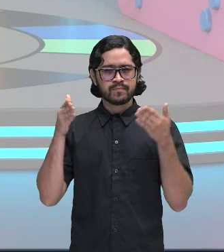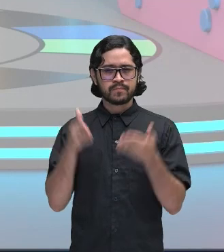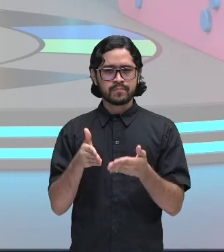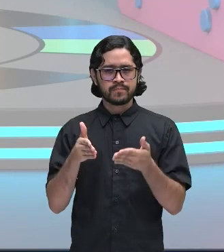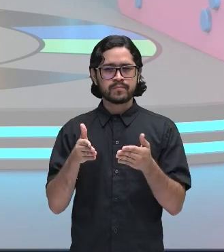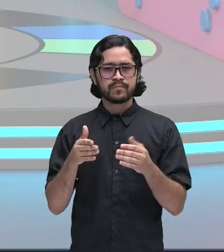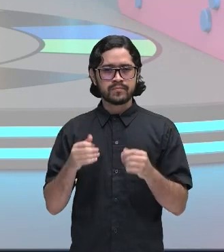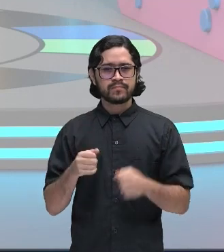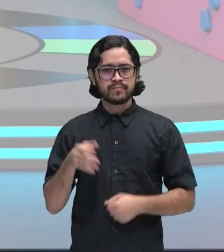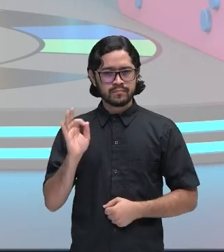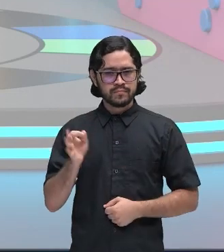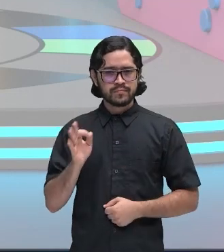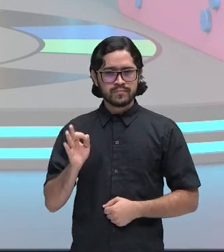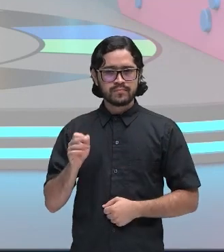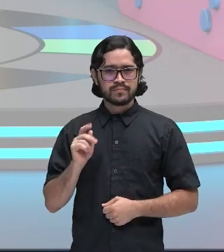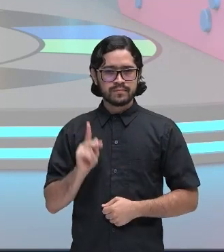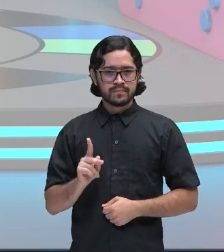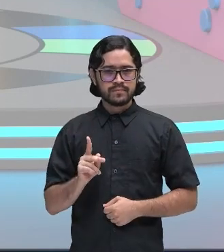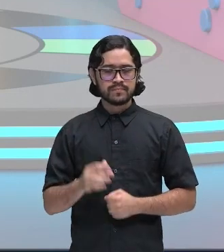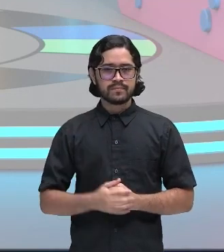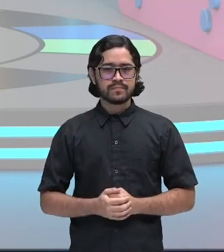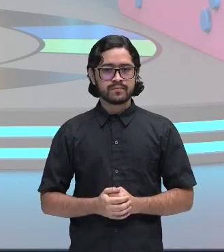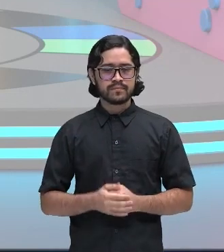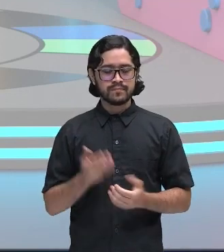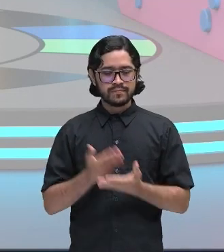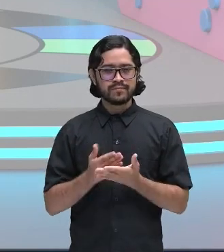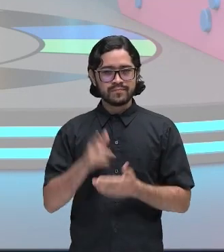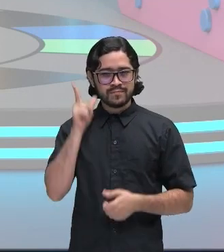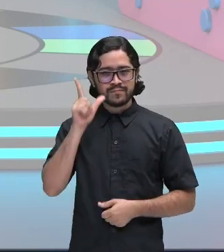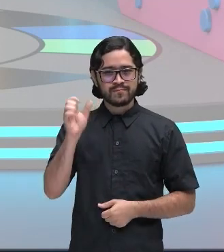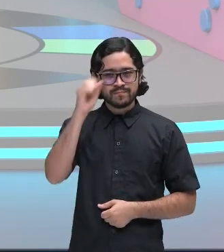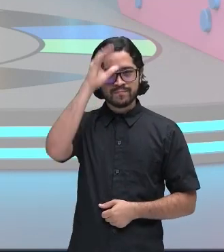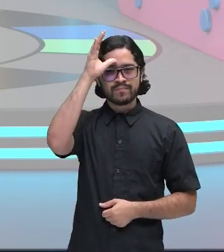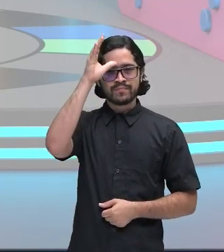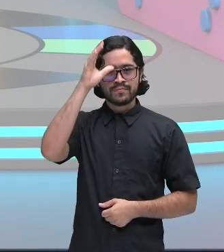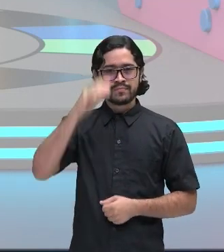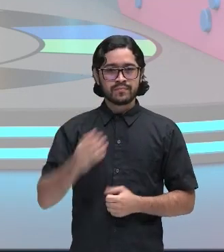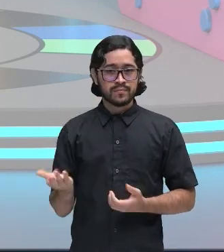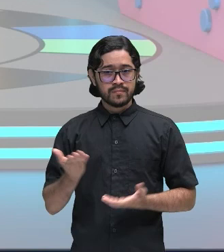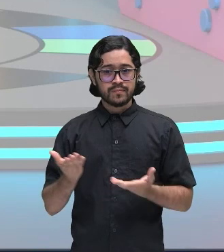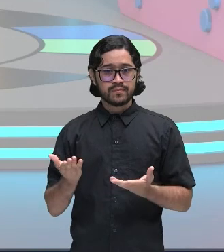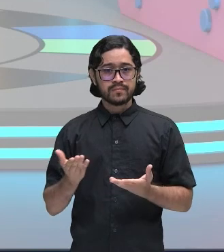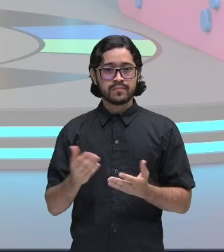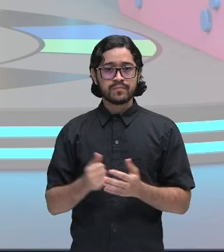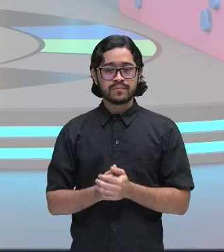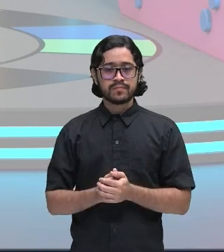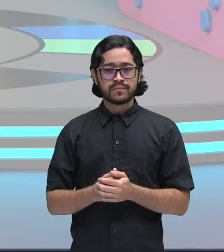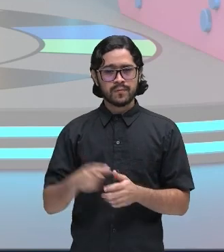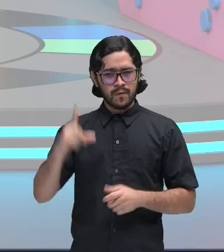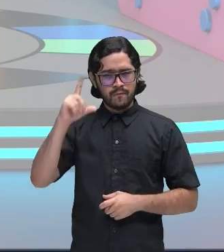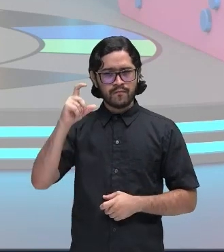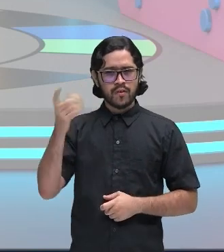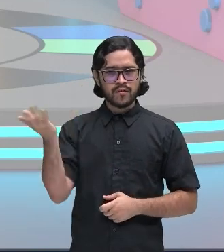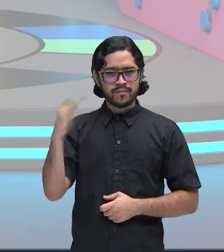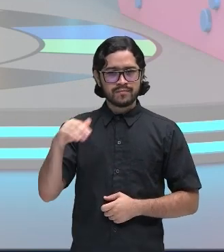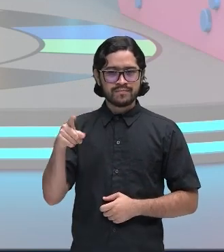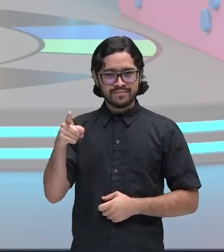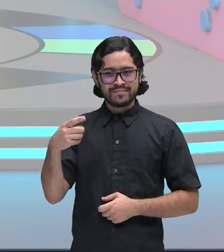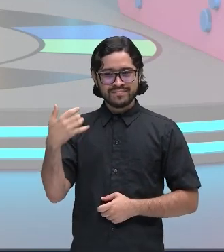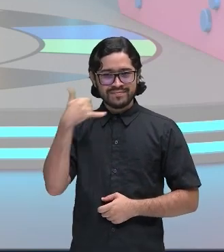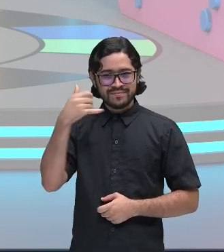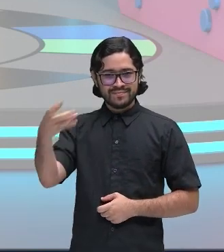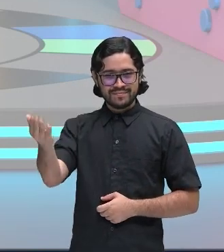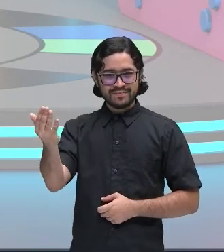tudo certo, ok? Estudando, a gente obtém o que a gente quer. Agora vamos para o nosso momento selfie. Prepara a câmera aí,